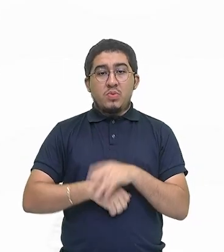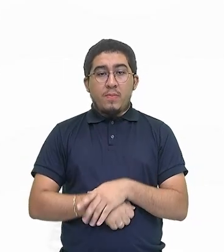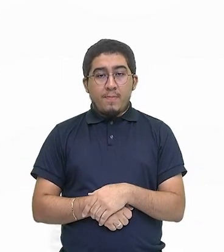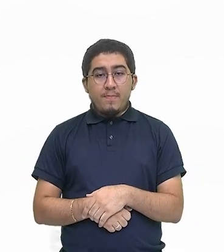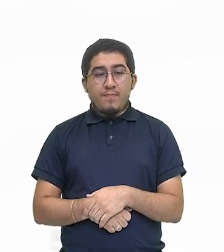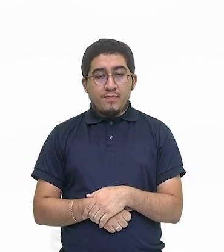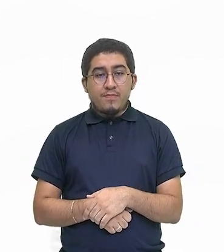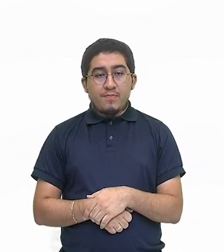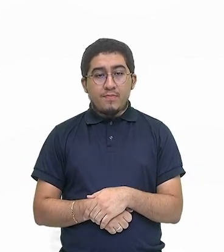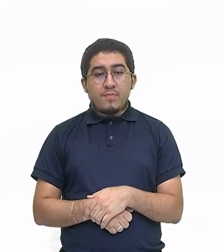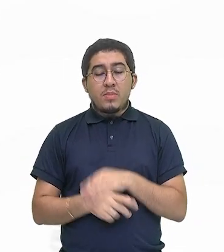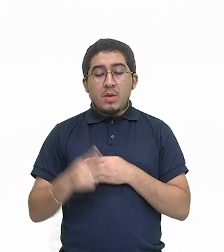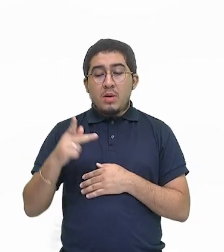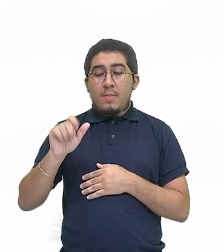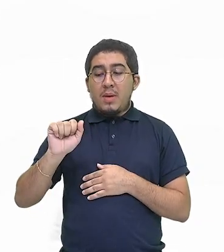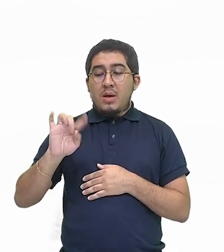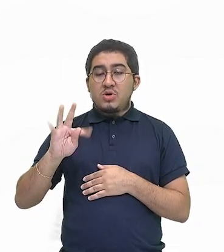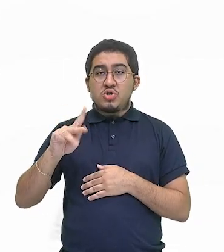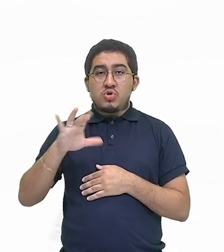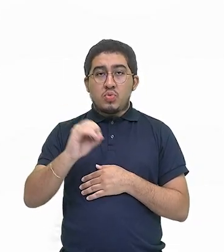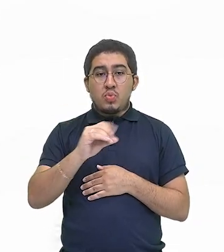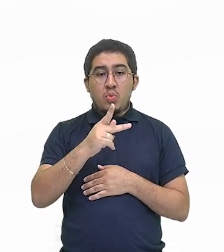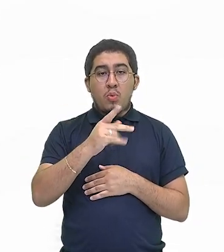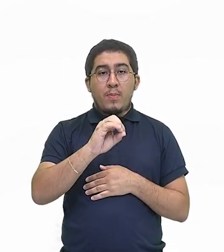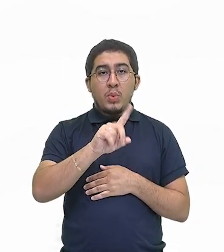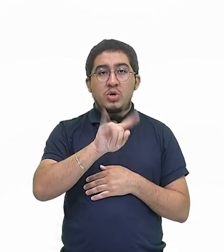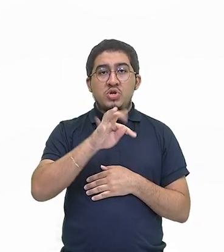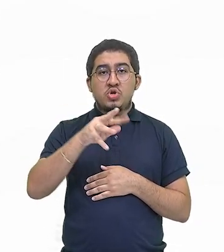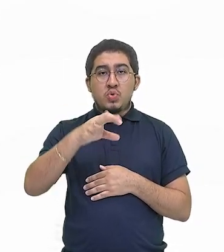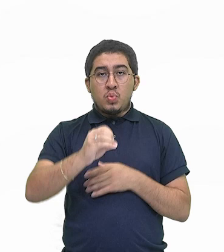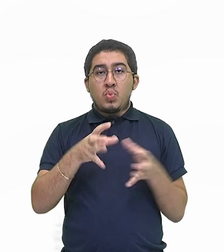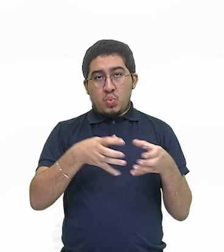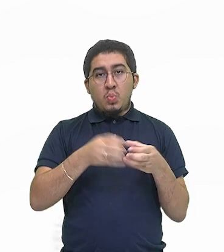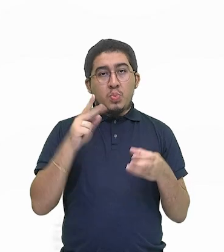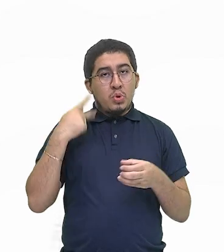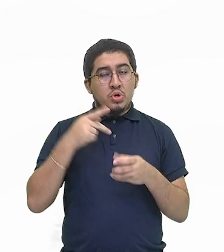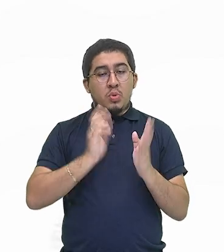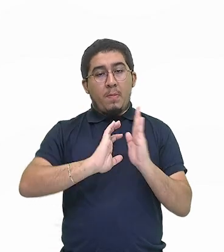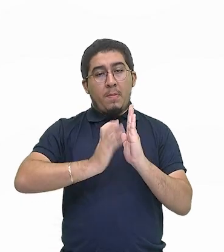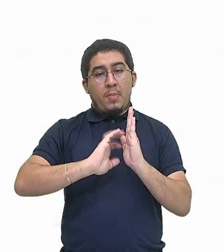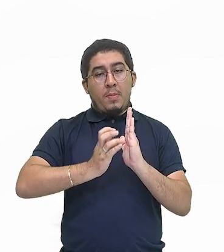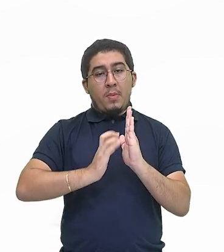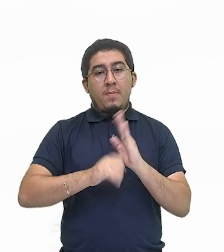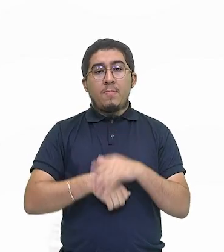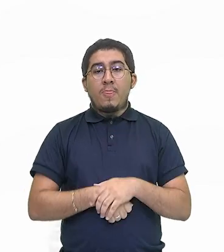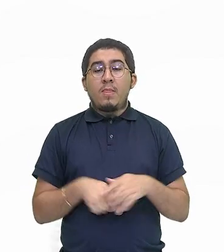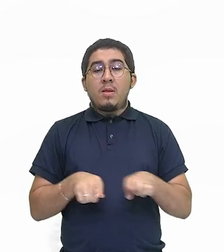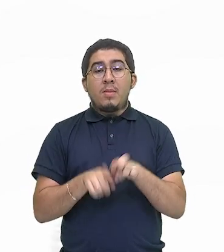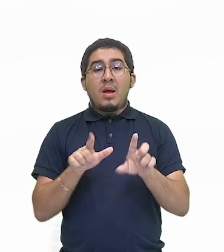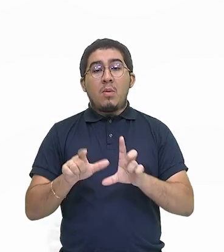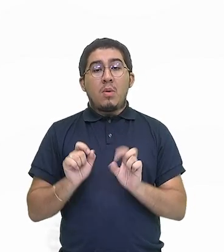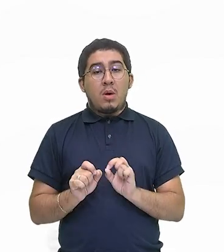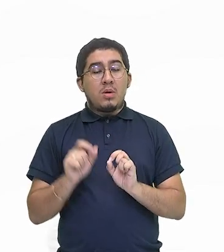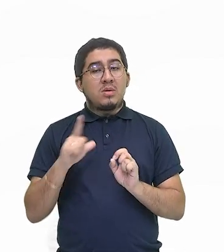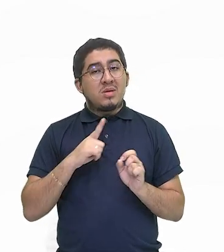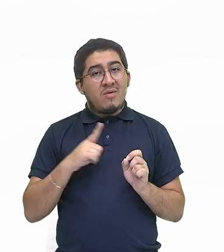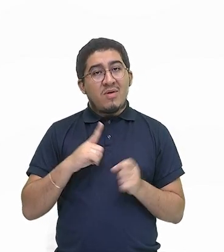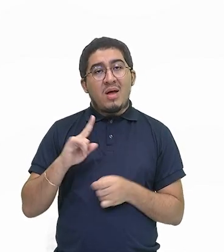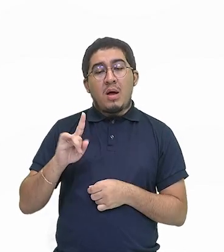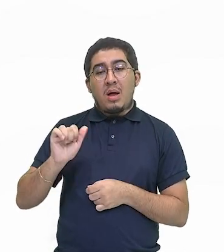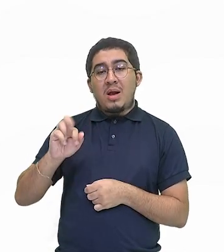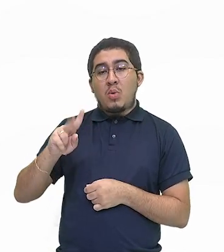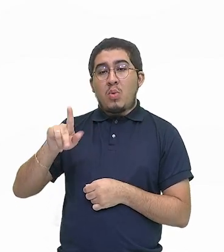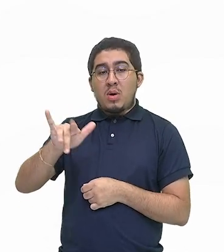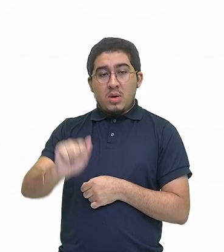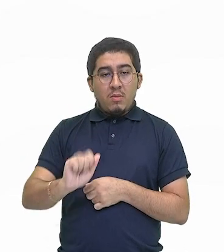muito claro dessa participação é a Guerrilha do Araguaia, que foi um movimento guerrilheiro existente na região